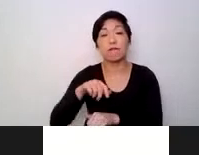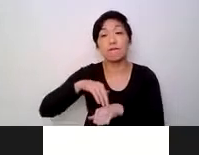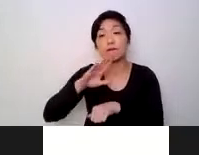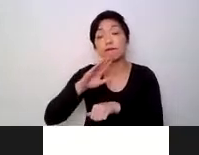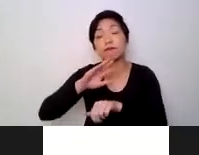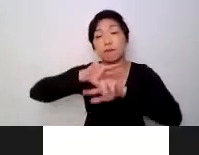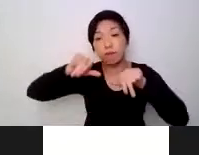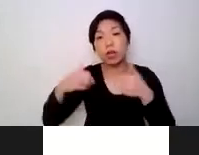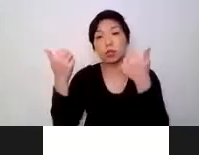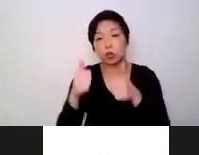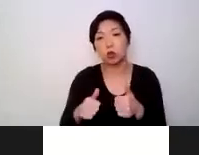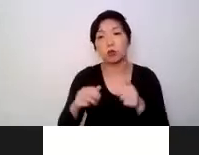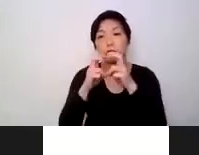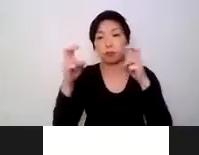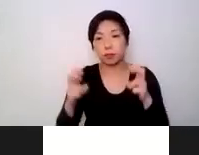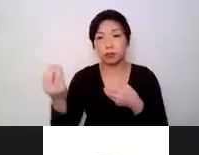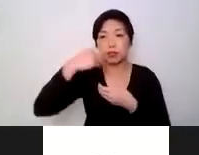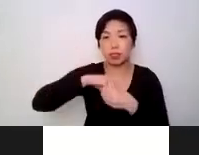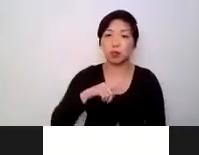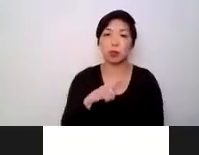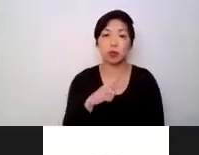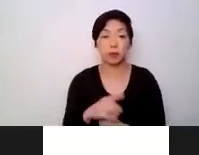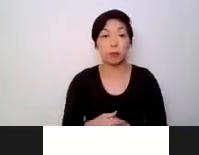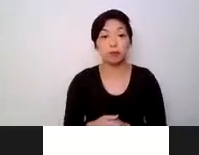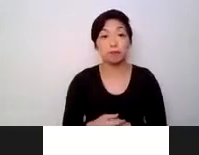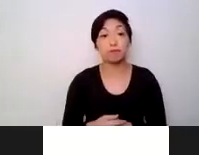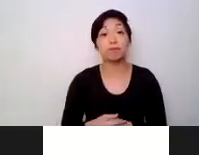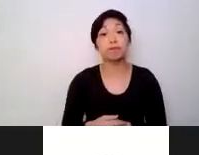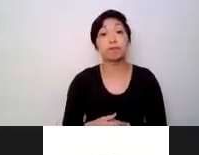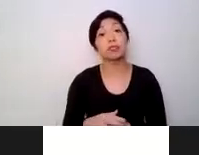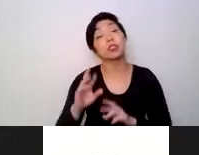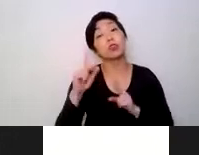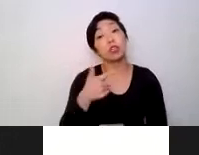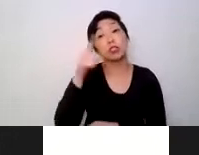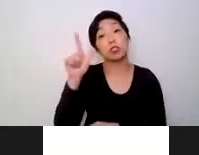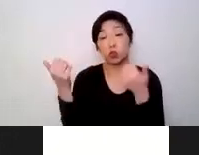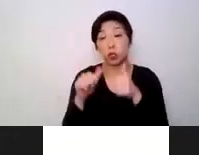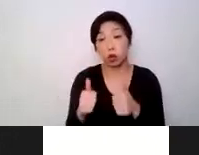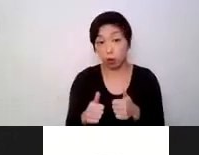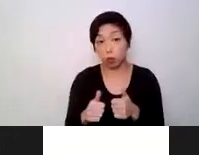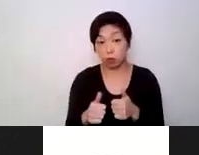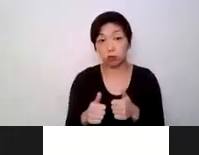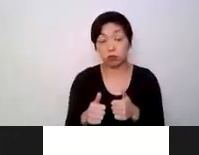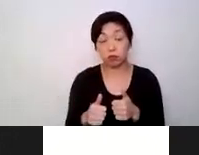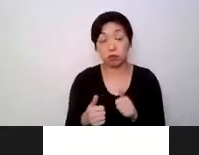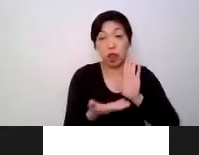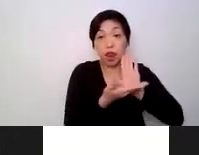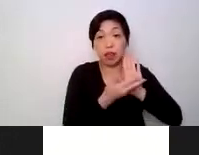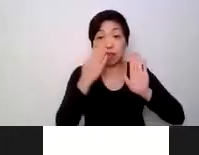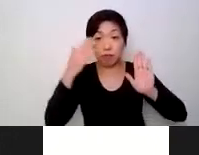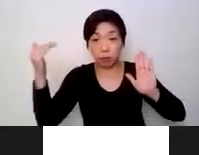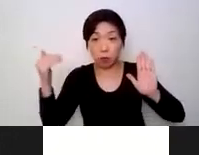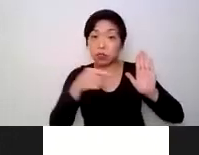do Mausoleu é que diferentemente das obras mais conhecidas da Lina ele não é em concreto aparente ele é todo